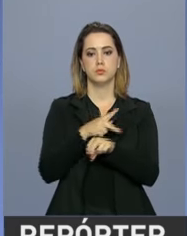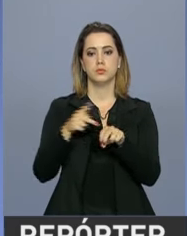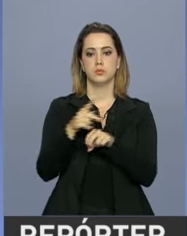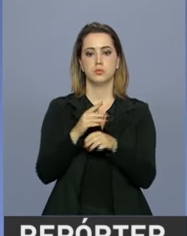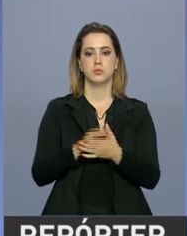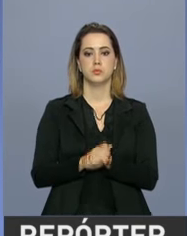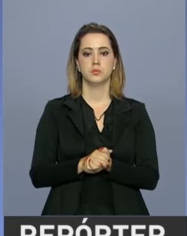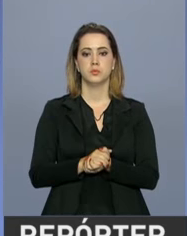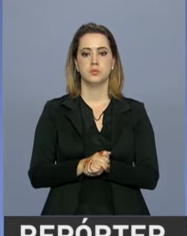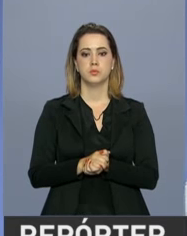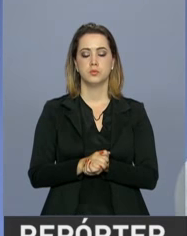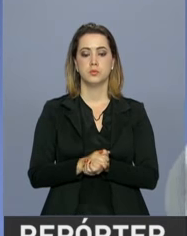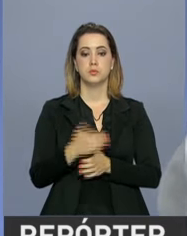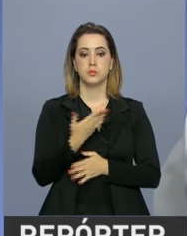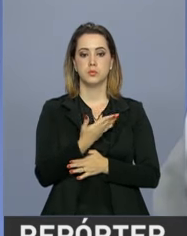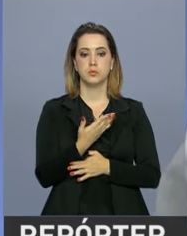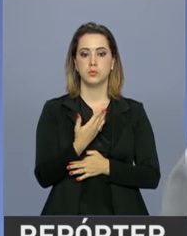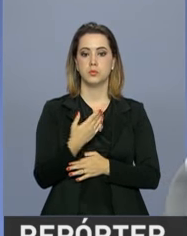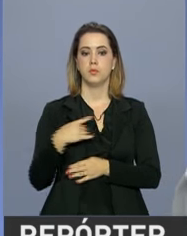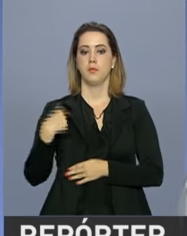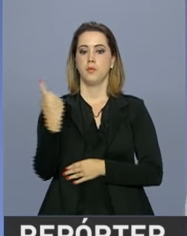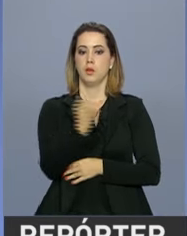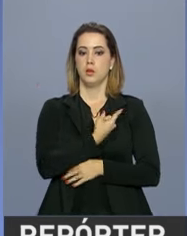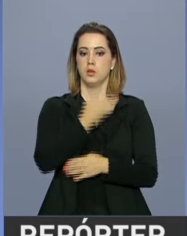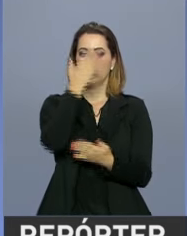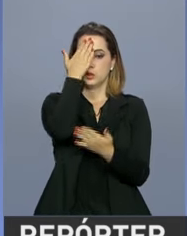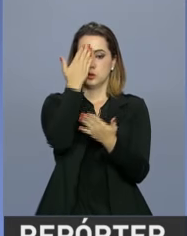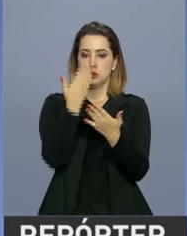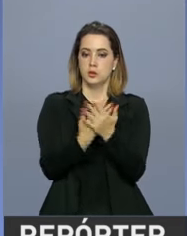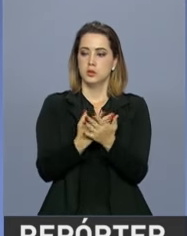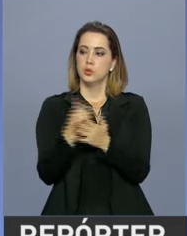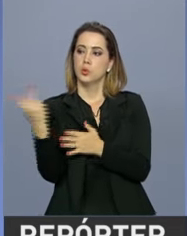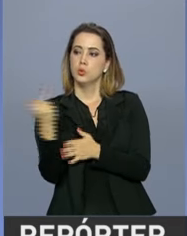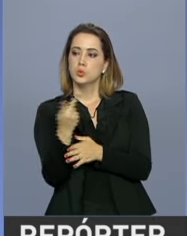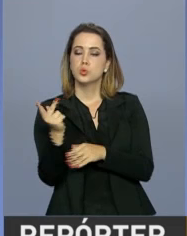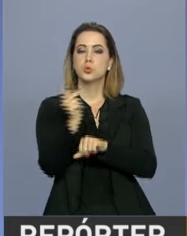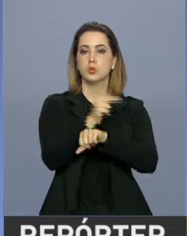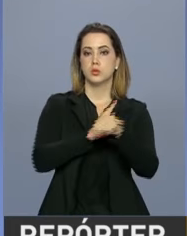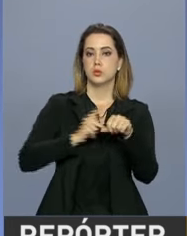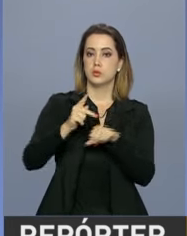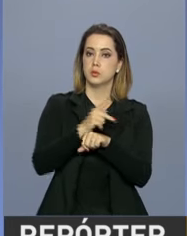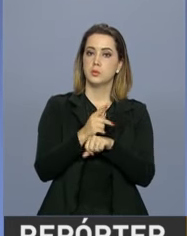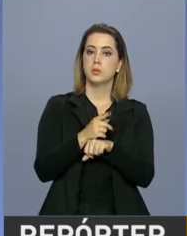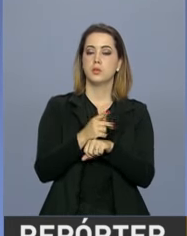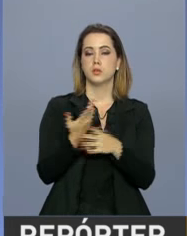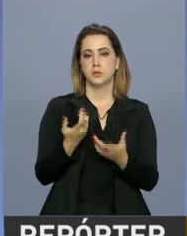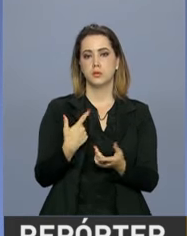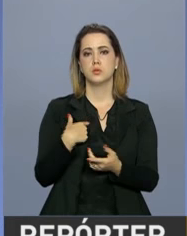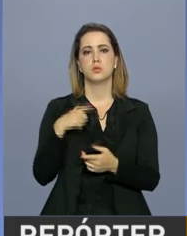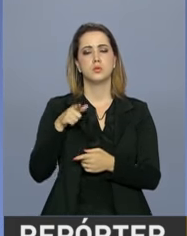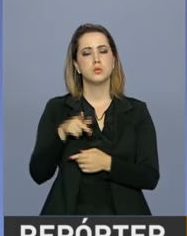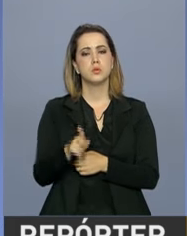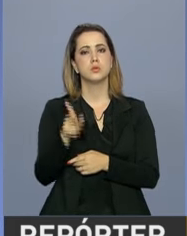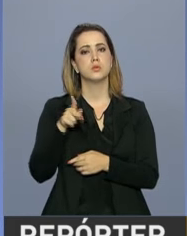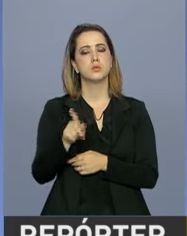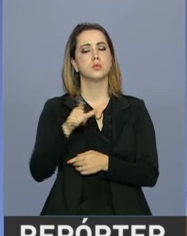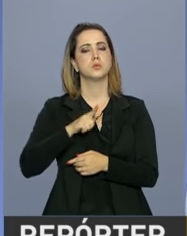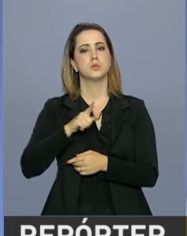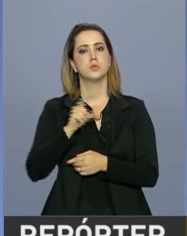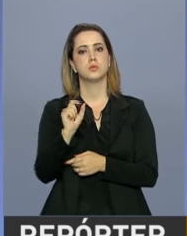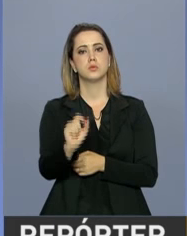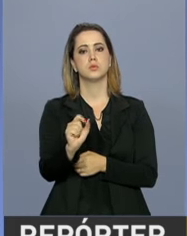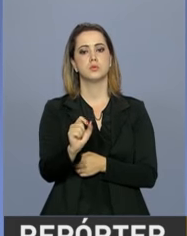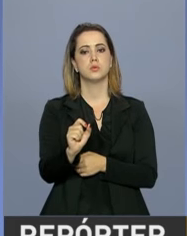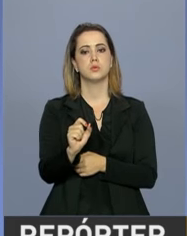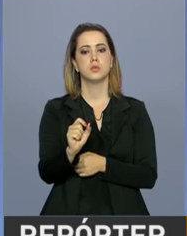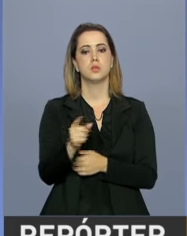Nós acreditamos que de ambos os lados, nosso e deles, prevalecerá a determinação